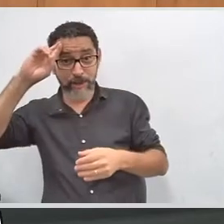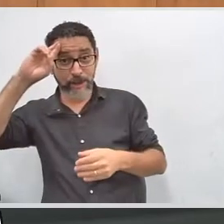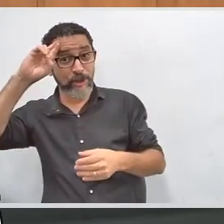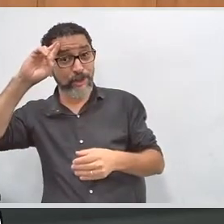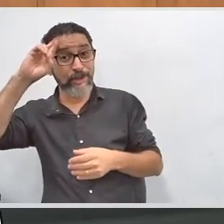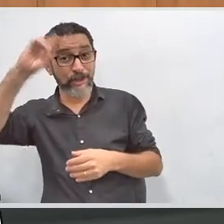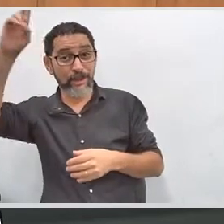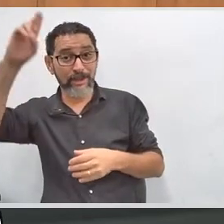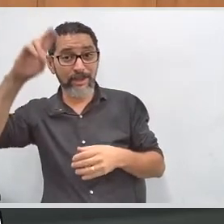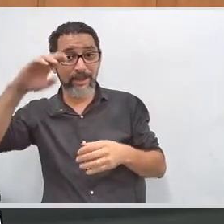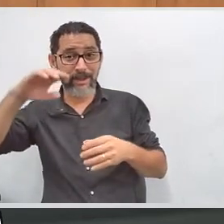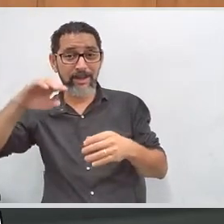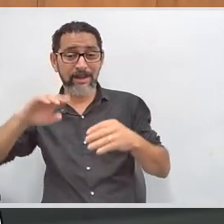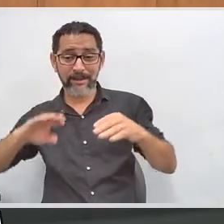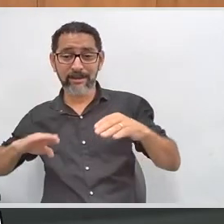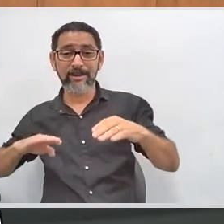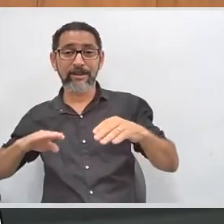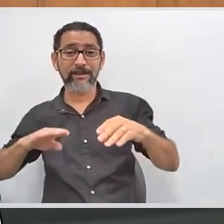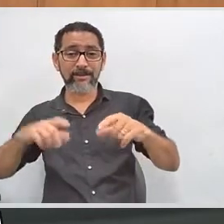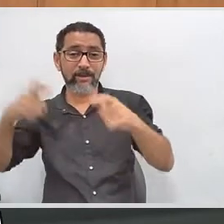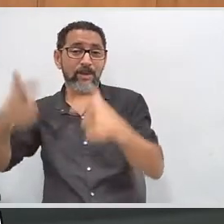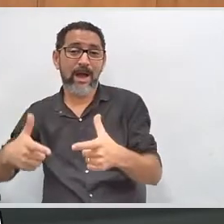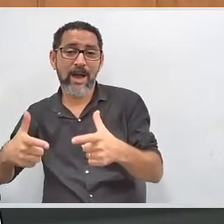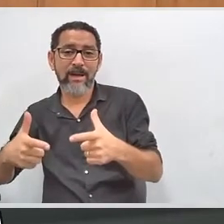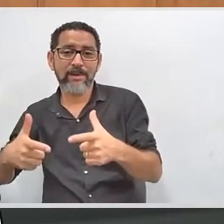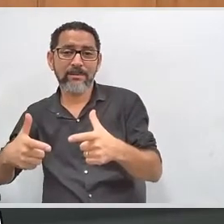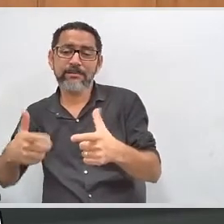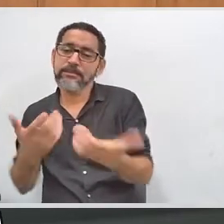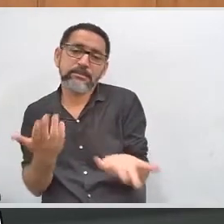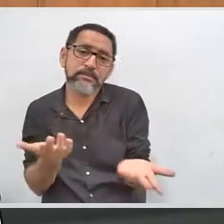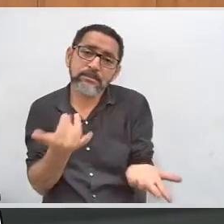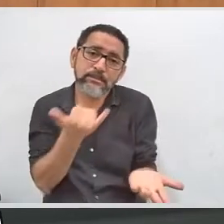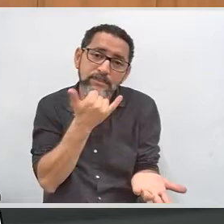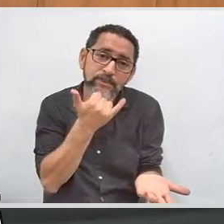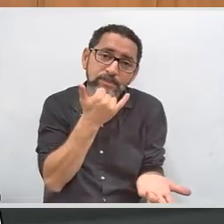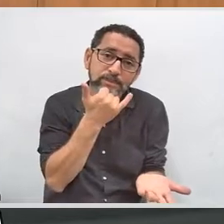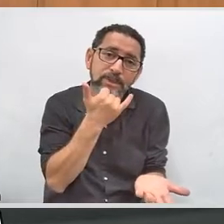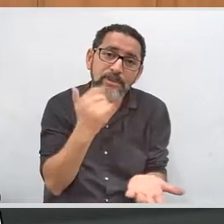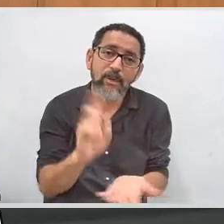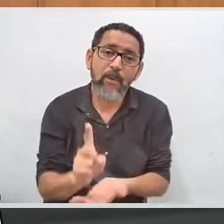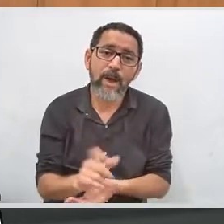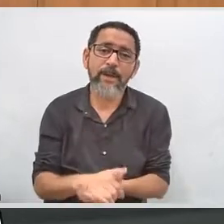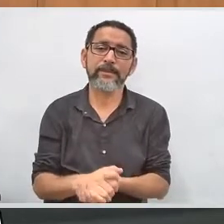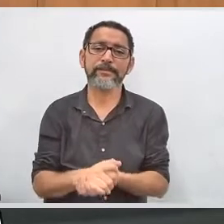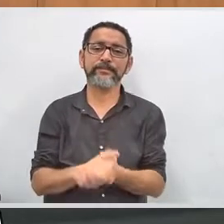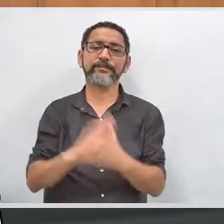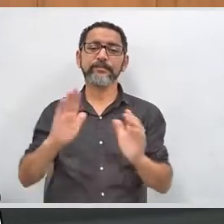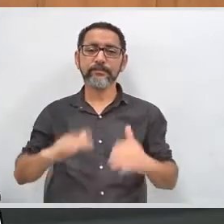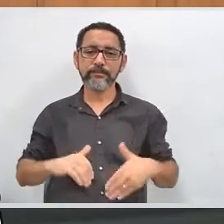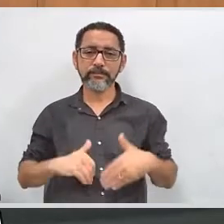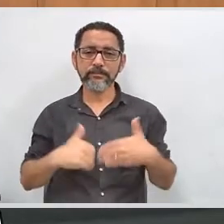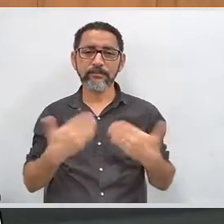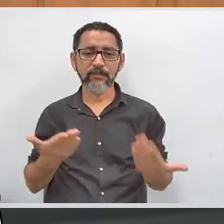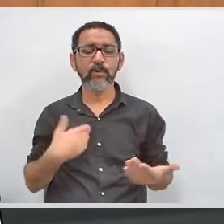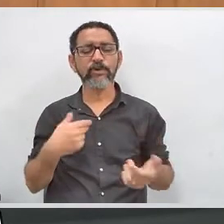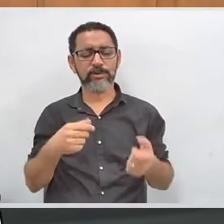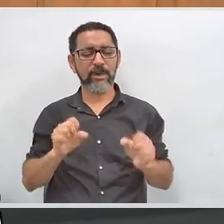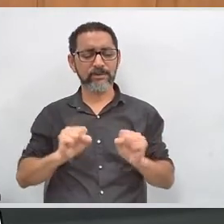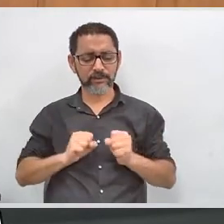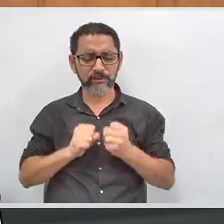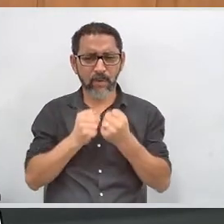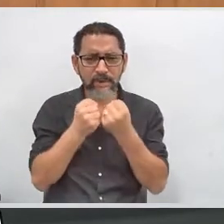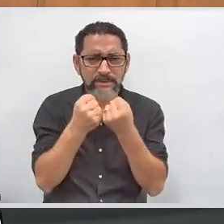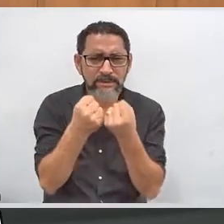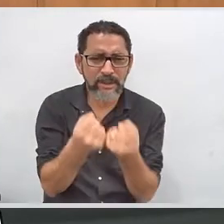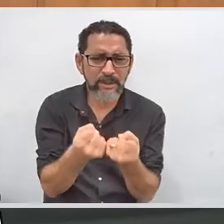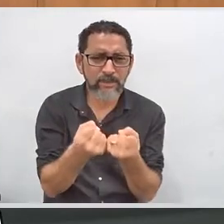querem acionar a justiça eleitoral por, naquele dia, não terem condições acessíveis para votar. Então, por isso, a gente está